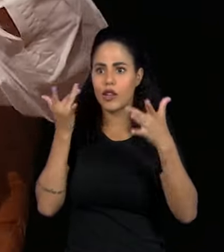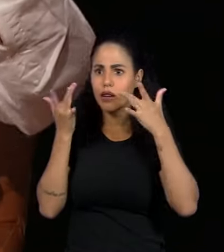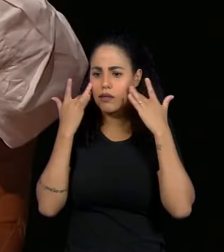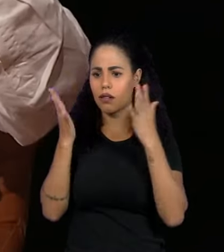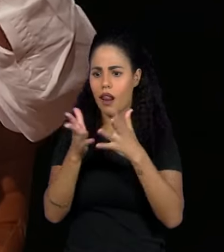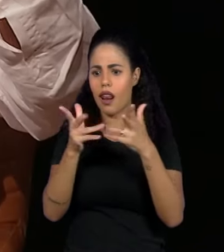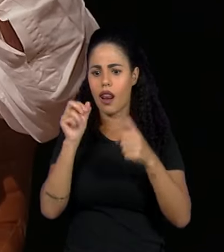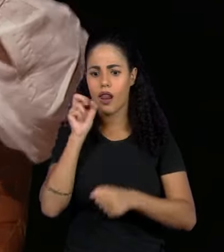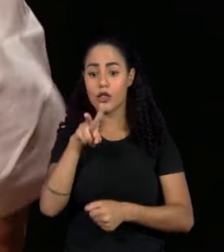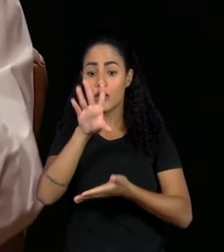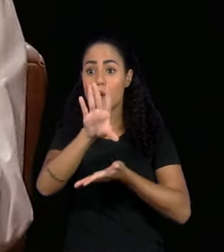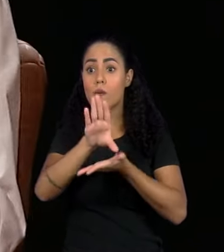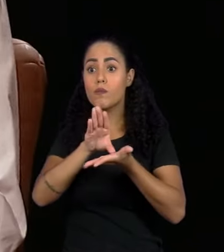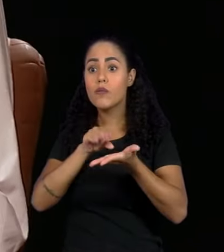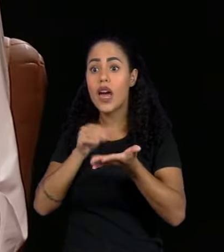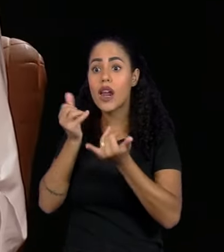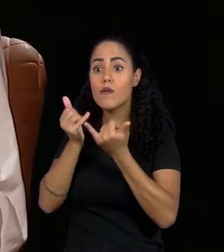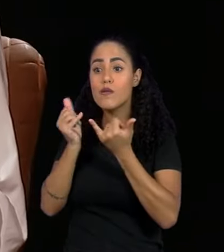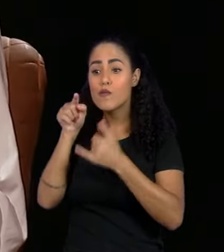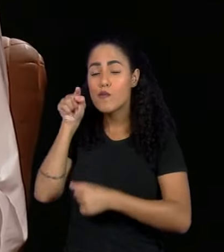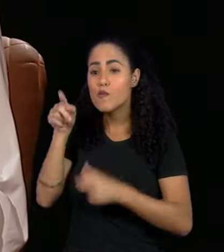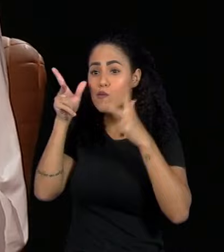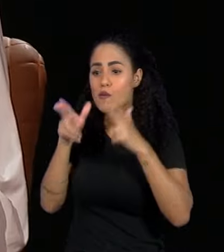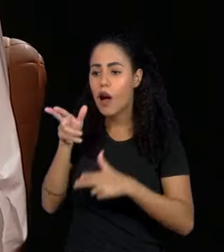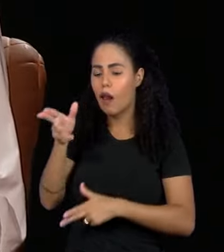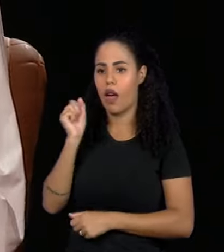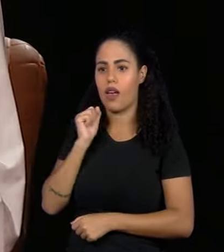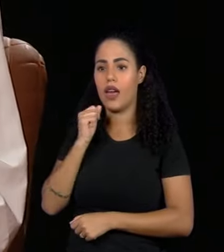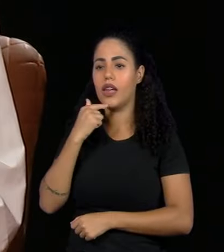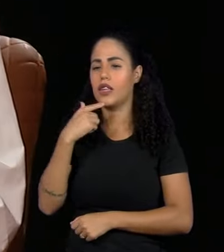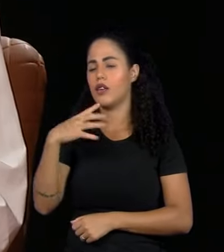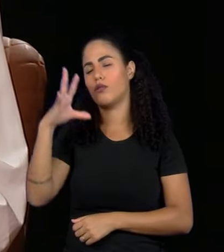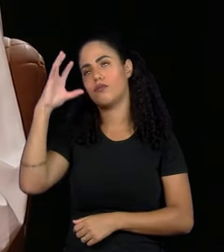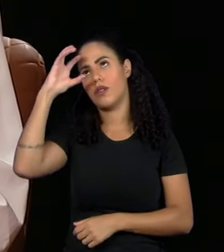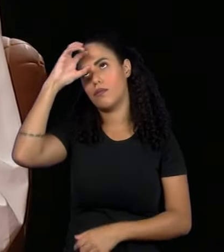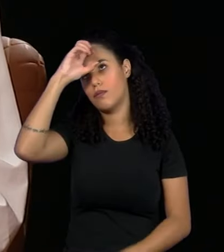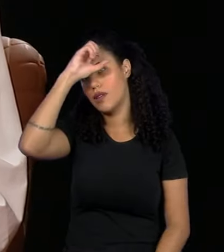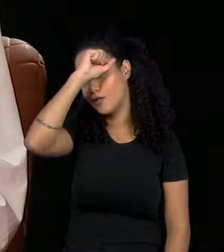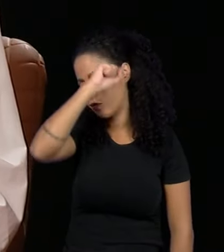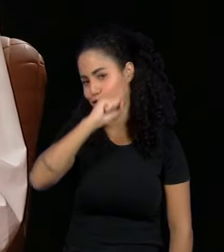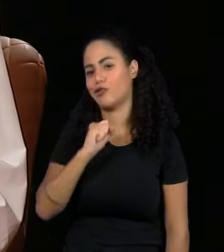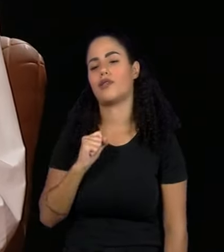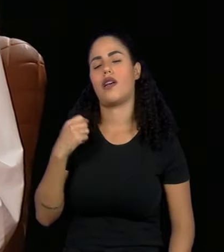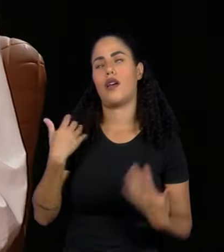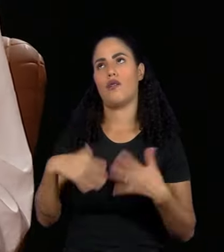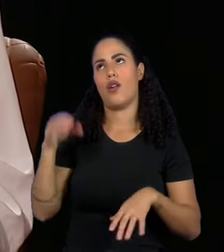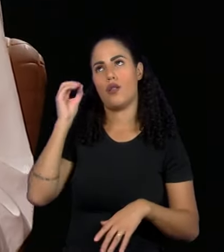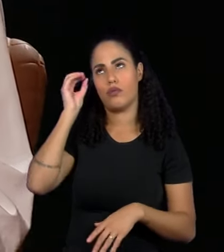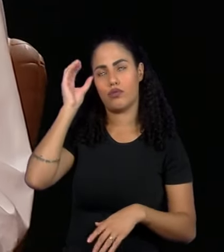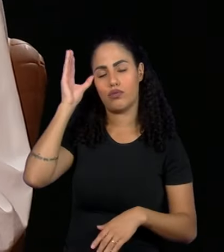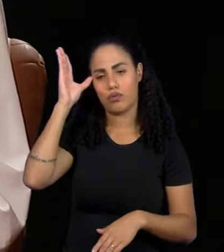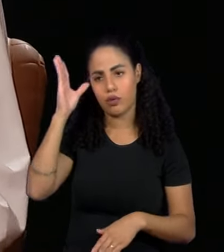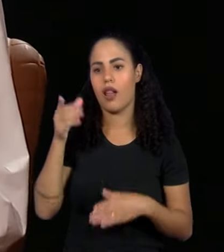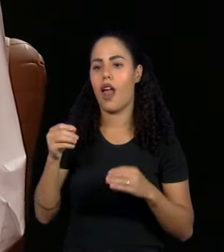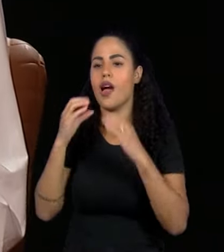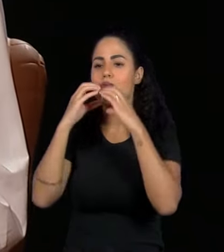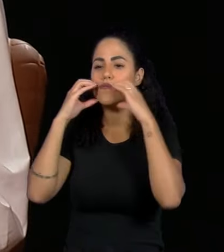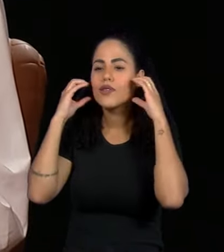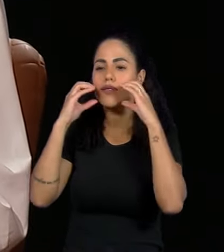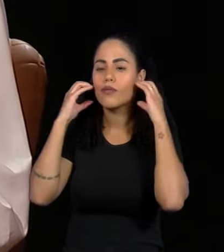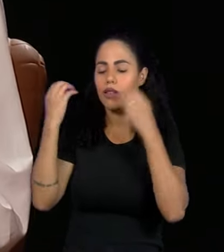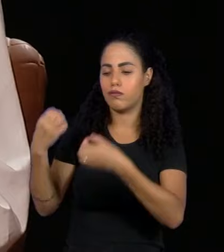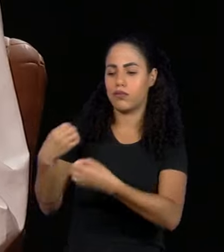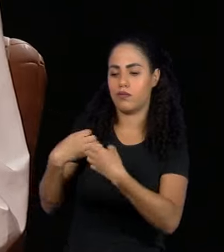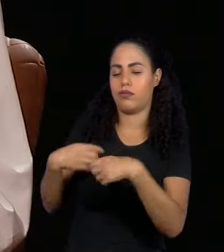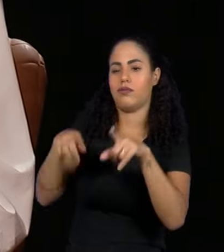Aí continuamos. Quer dizer, eu aprendi muito em Moçambique. Moçambique foi uma riqueza extraordinária